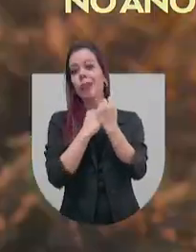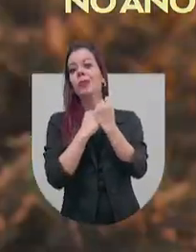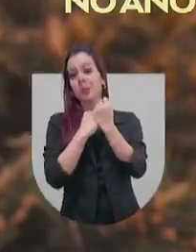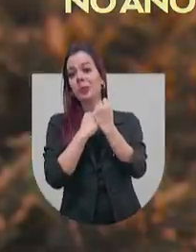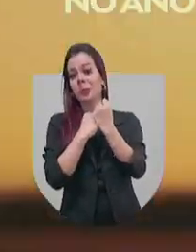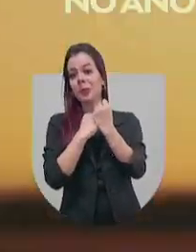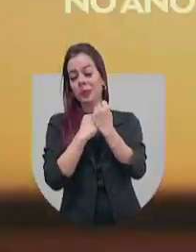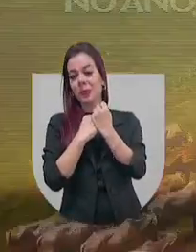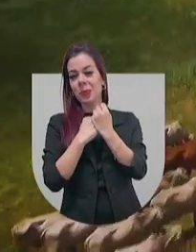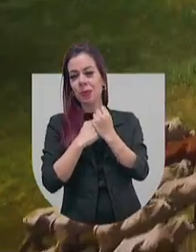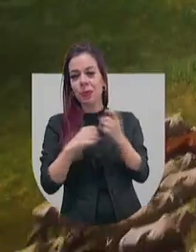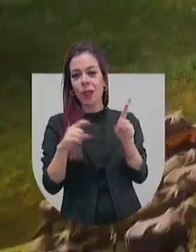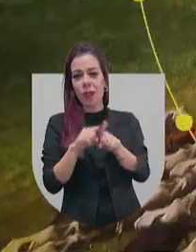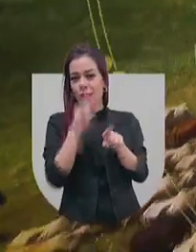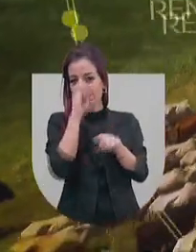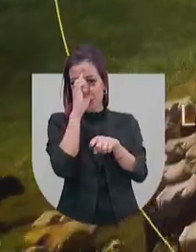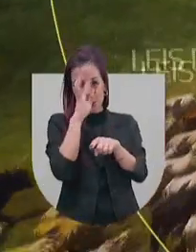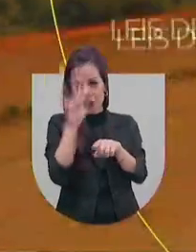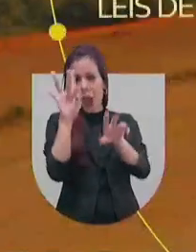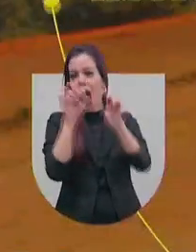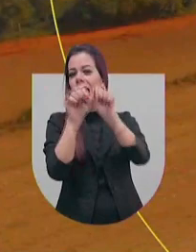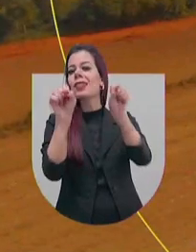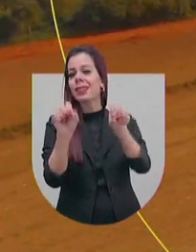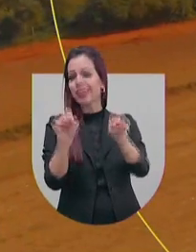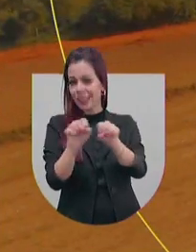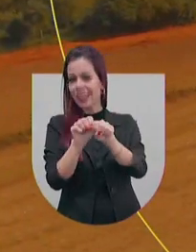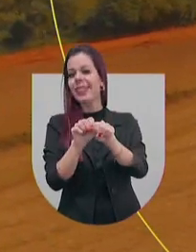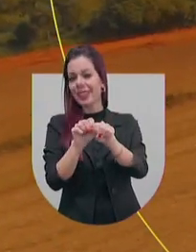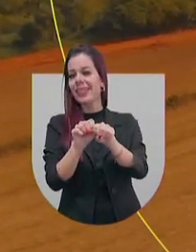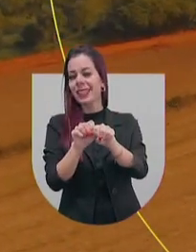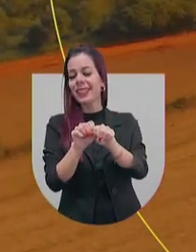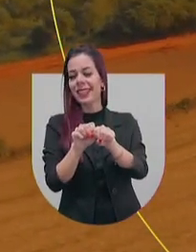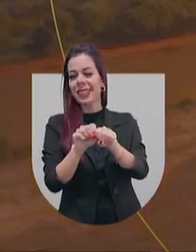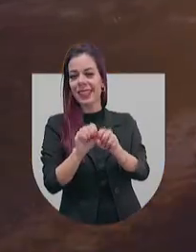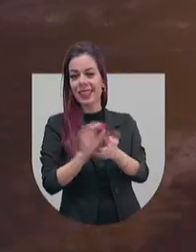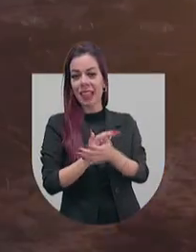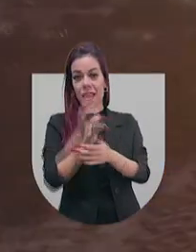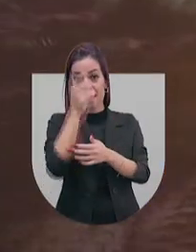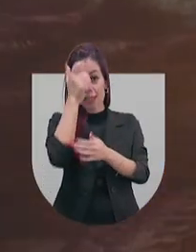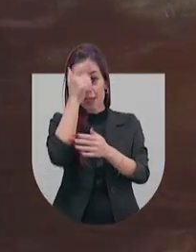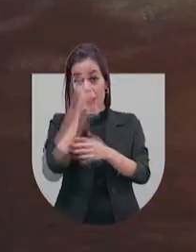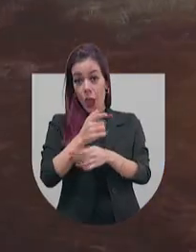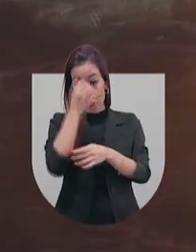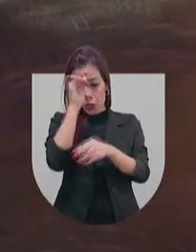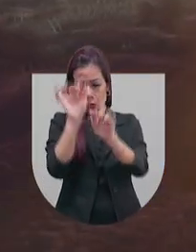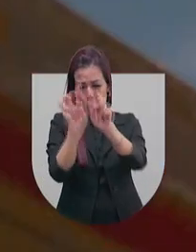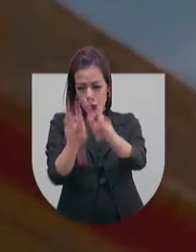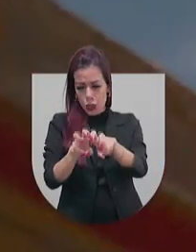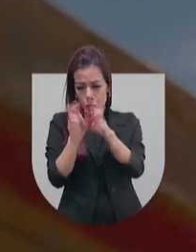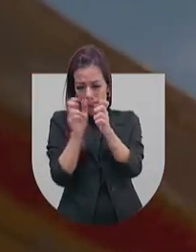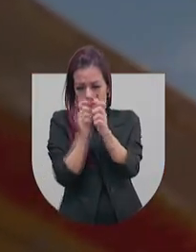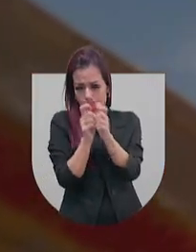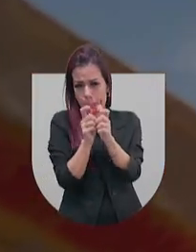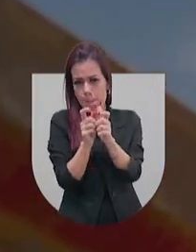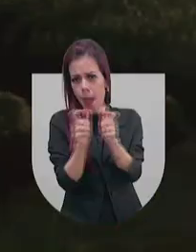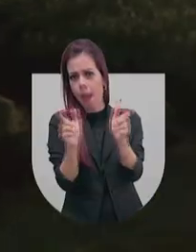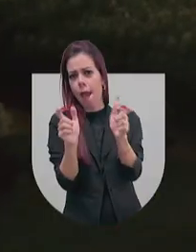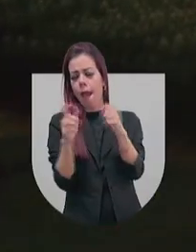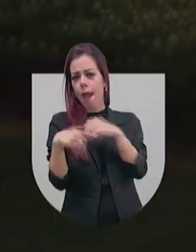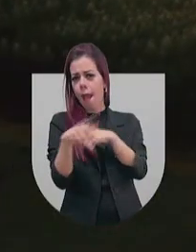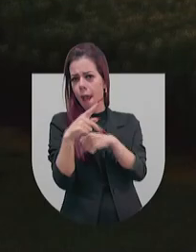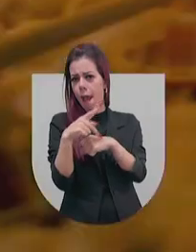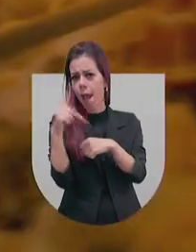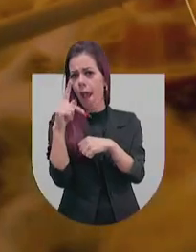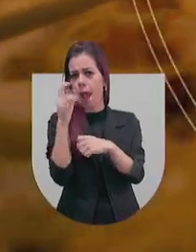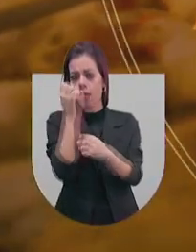quem diria, a tão sonhada sustentabilidade. Eu sou o agro de Mato Grosso do Sul. A